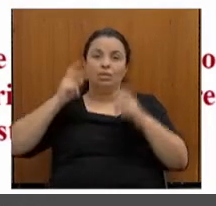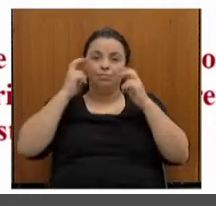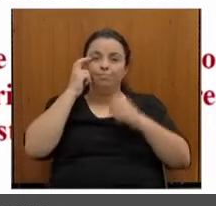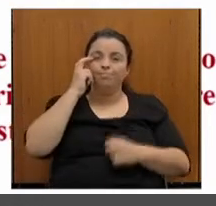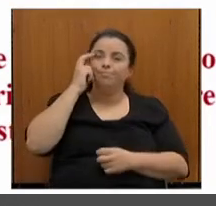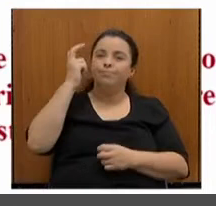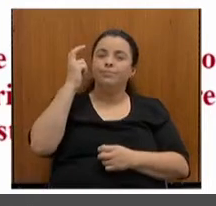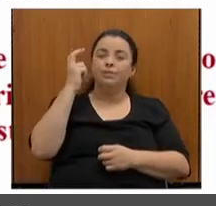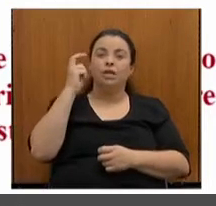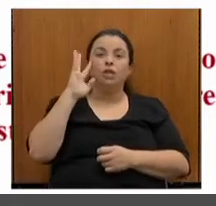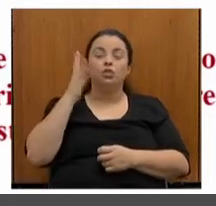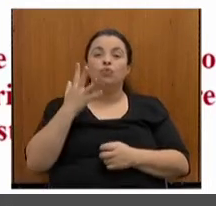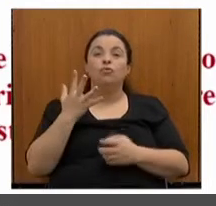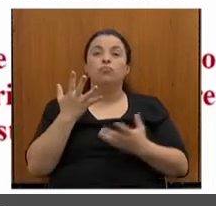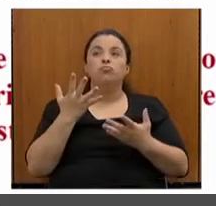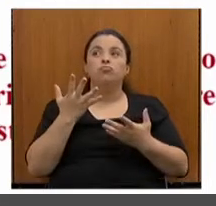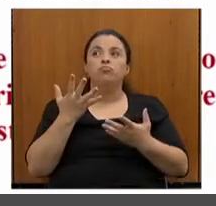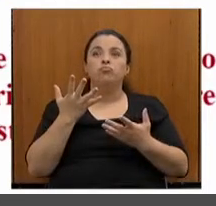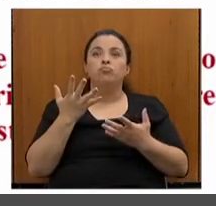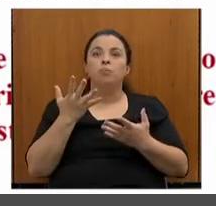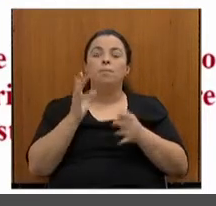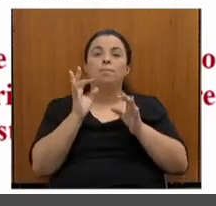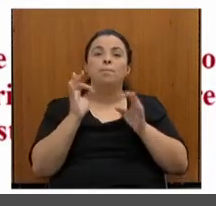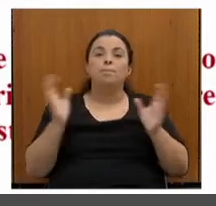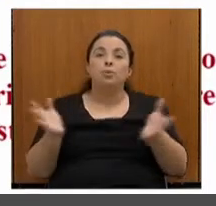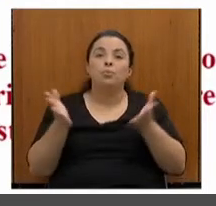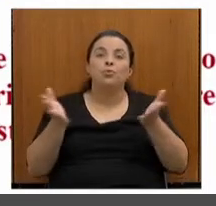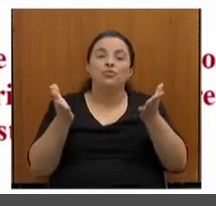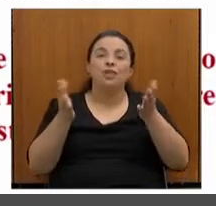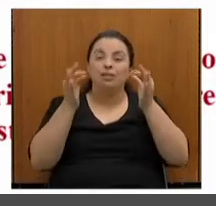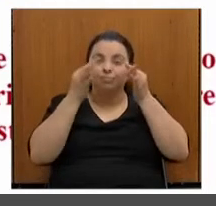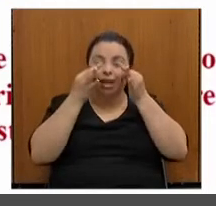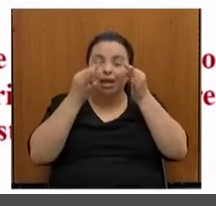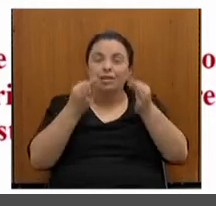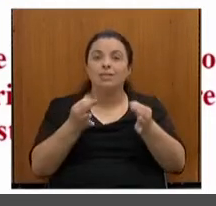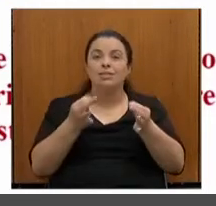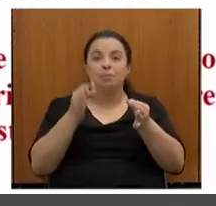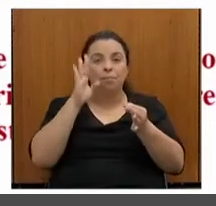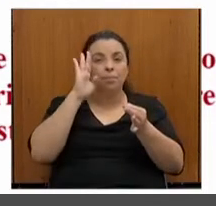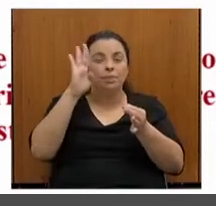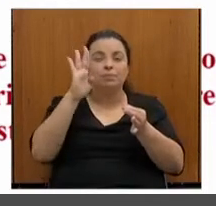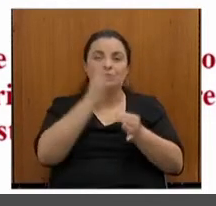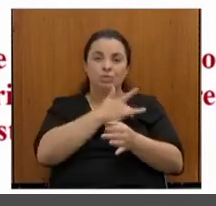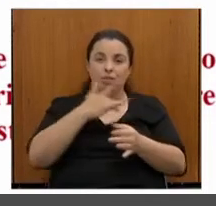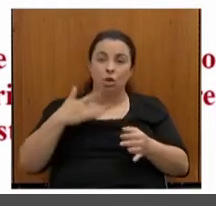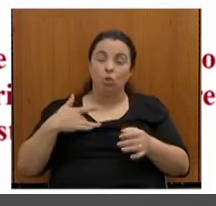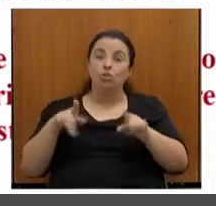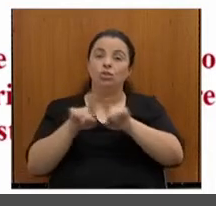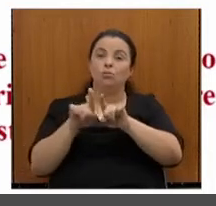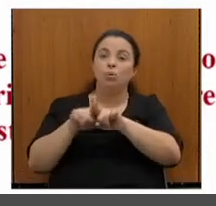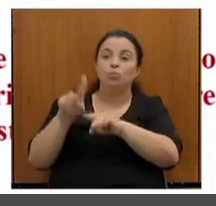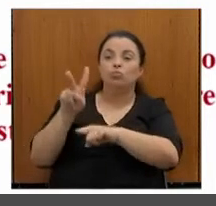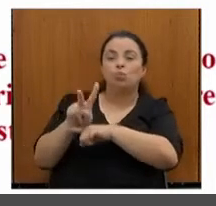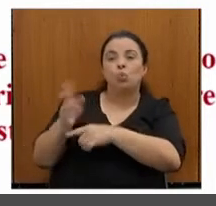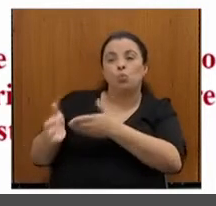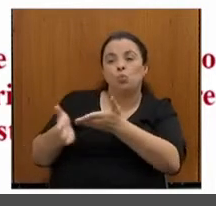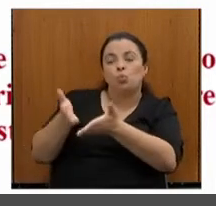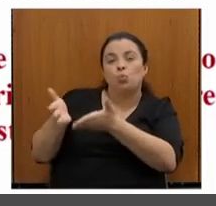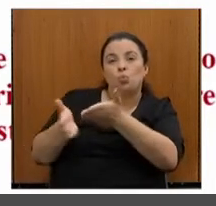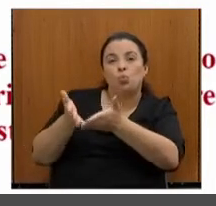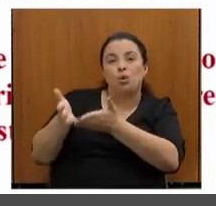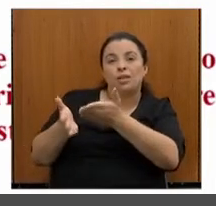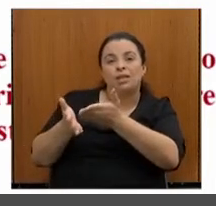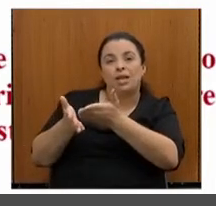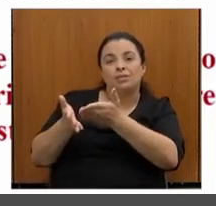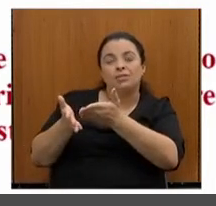resolveu enfrentá-lo como? Promovendo a atenção primária e os cuidados pré-natais. De forma a garantir o